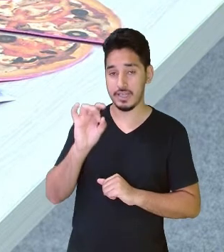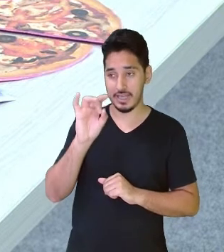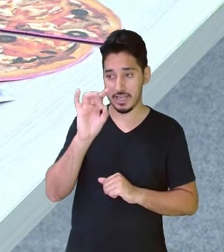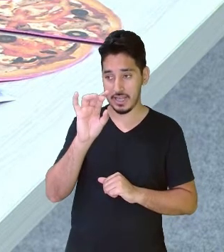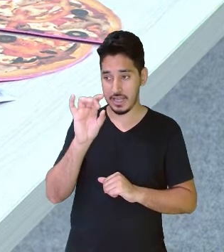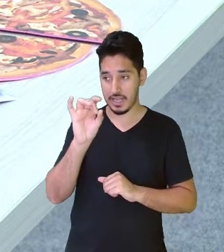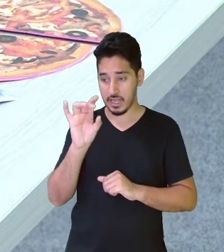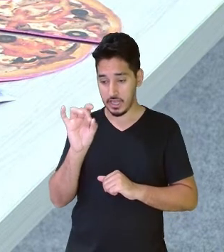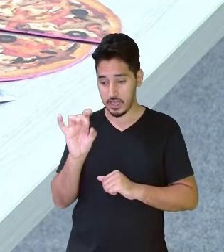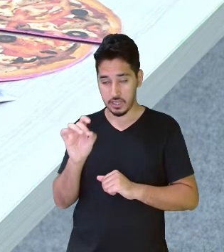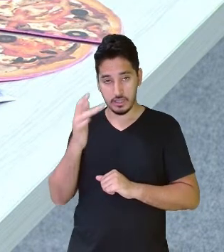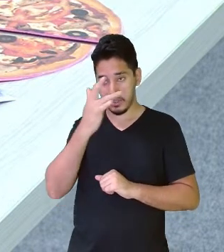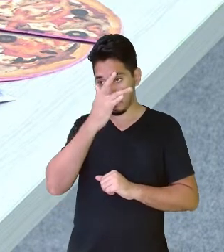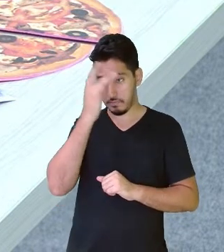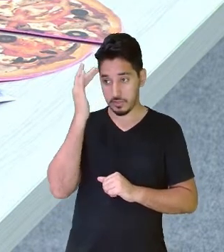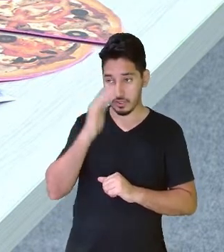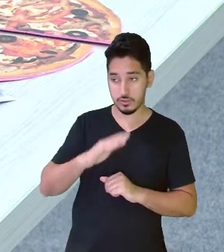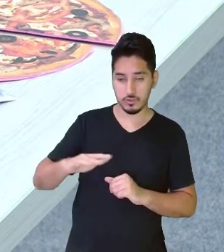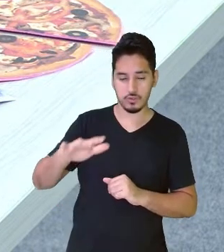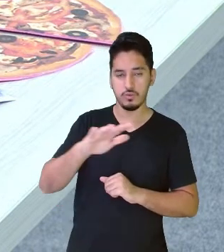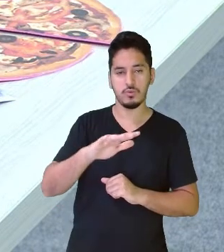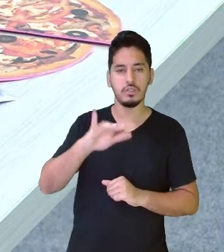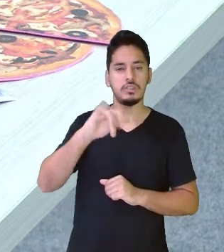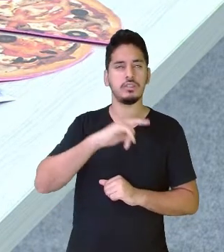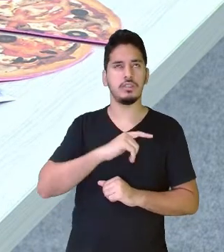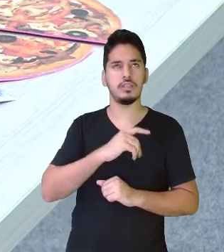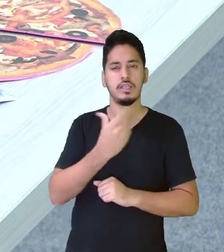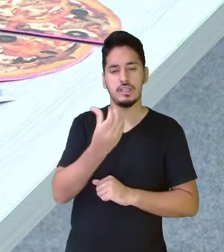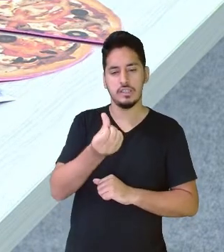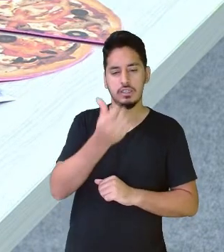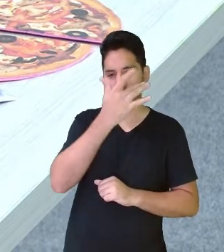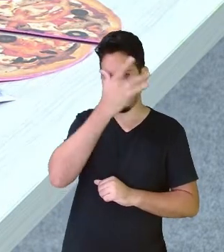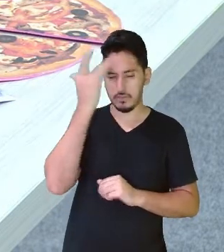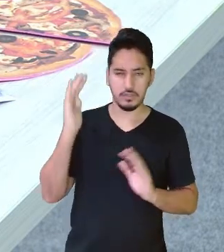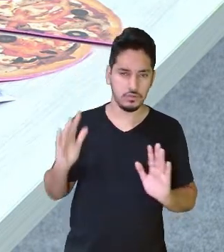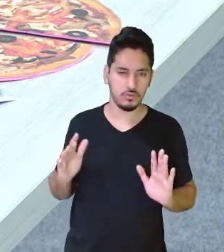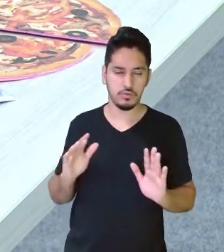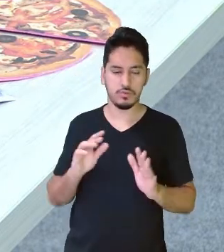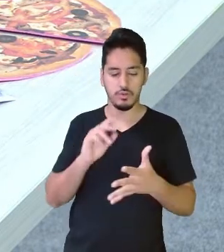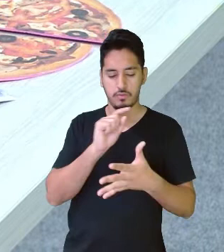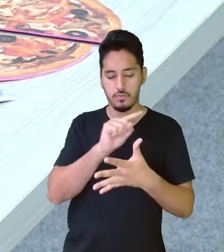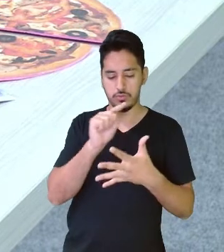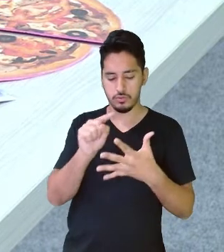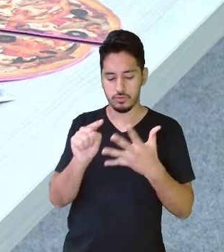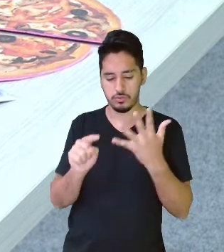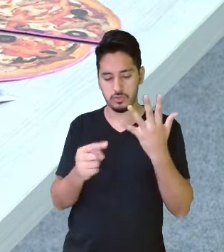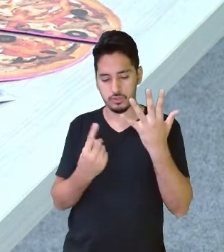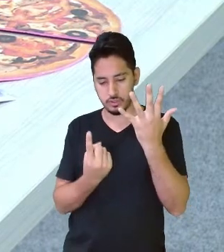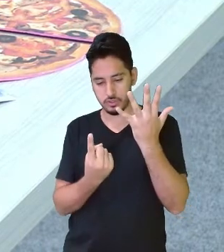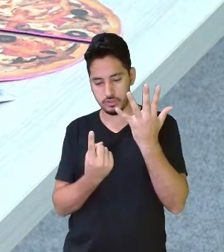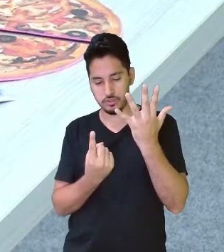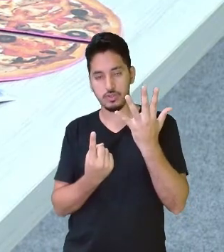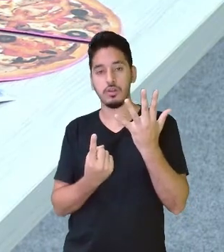cada uma das pessoas, se tinham 6 pessoas, cada uma comeu